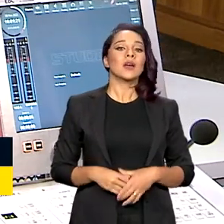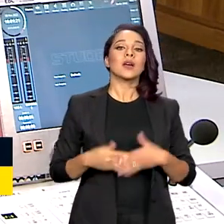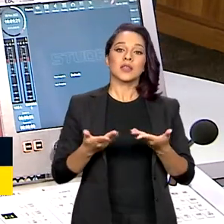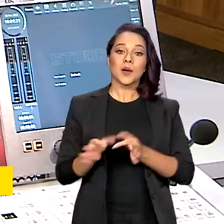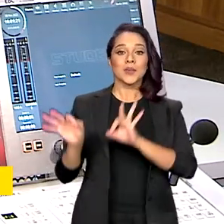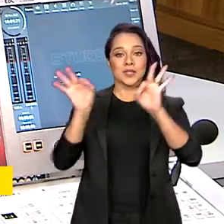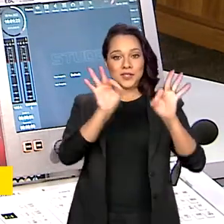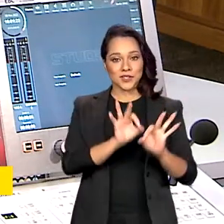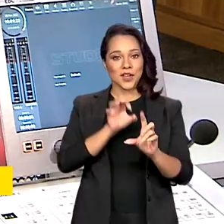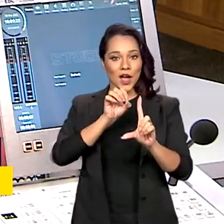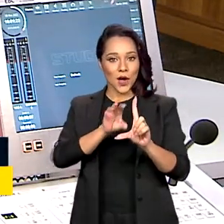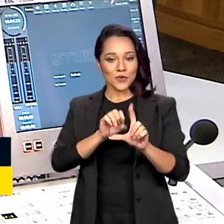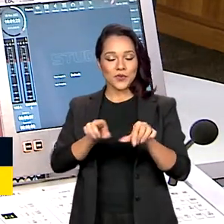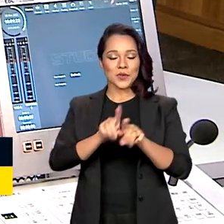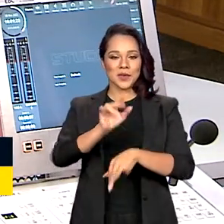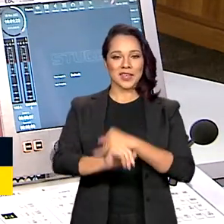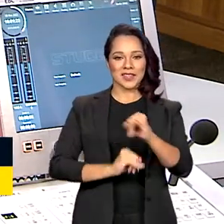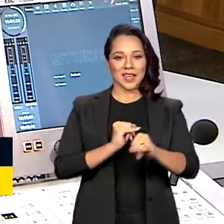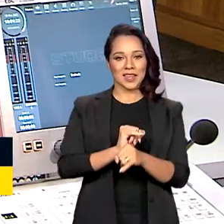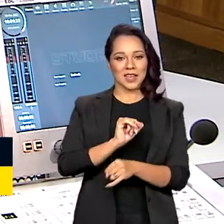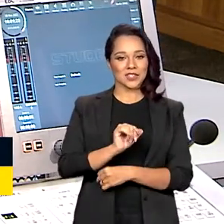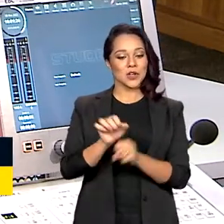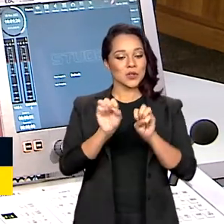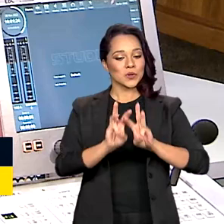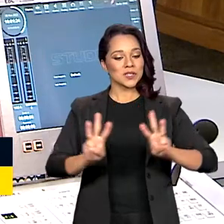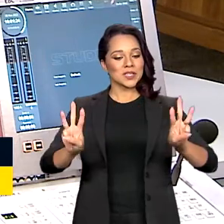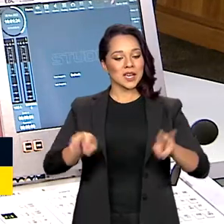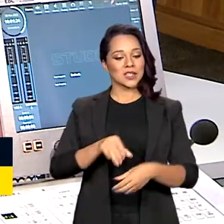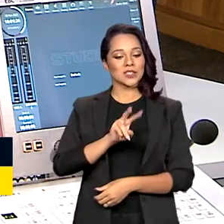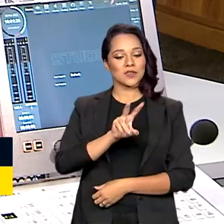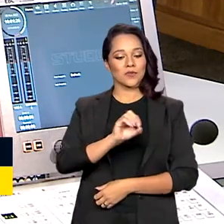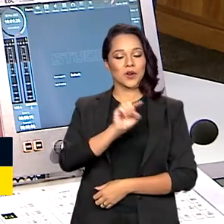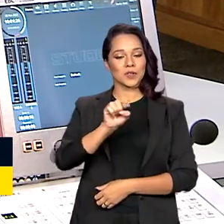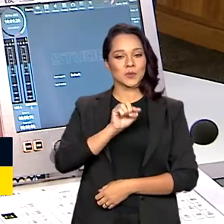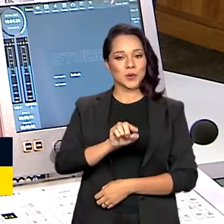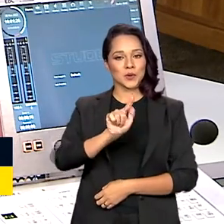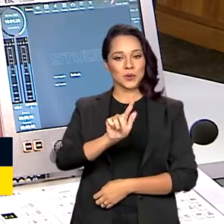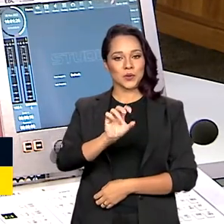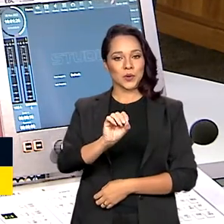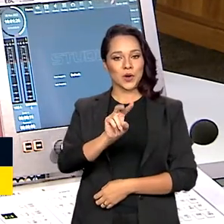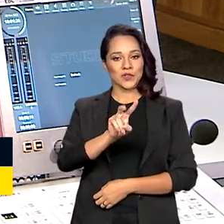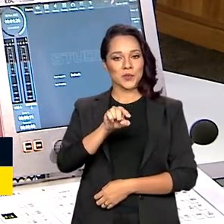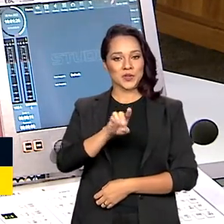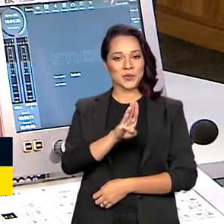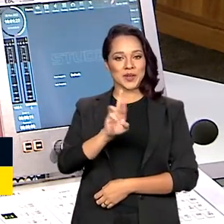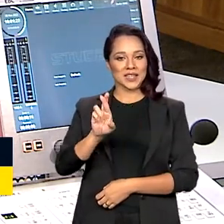E assista a gente ao vivo pela internet, acesse voz.gov.br.